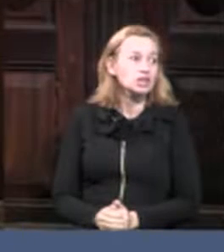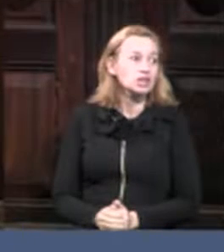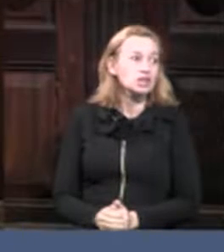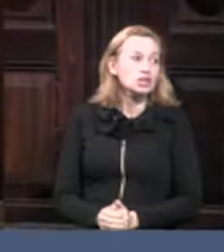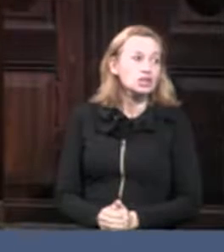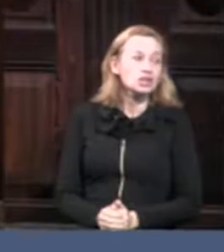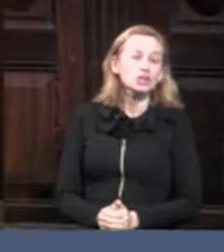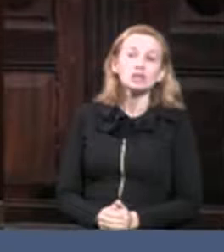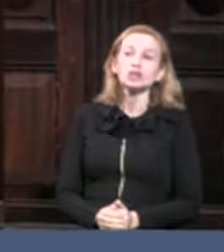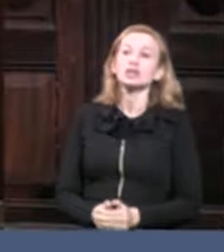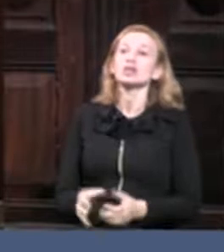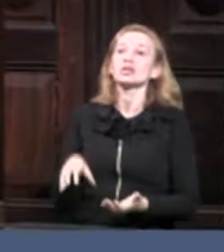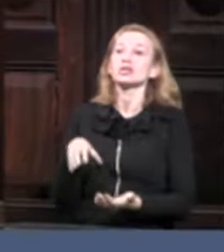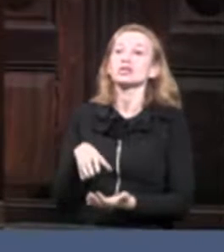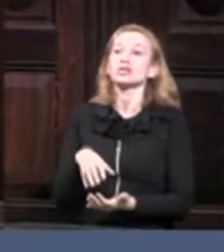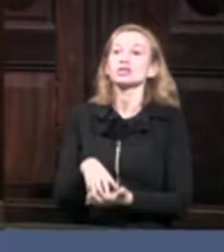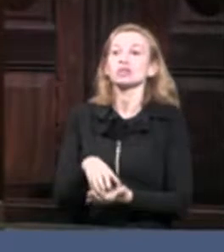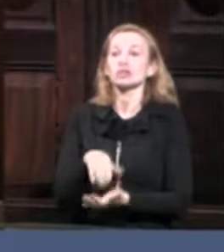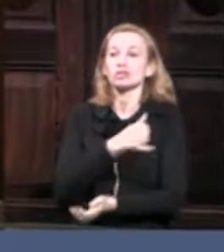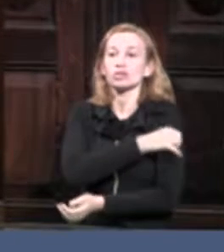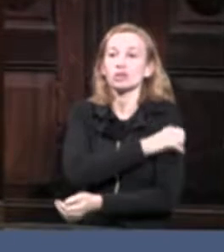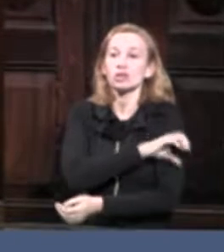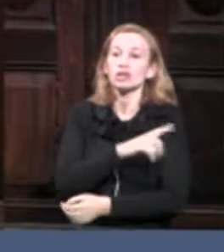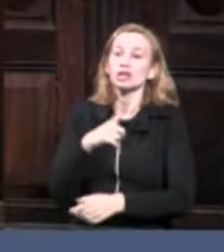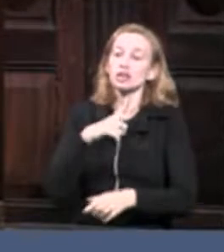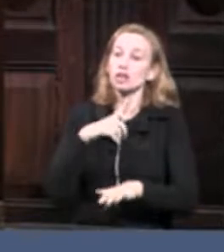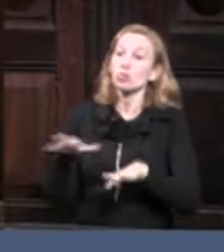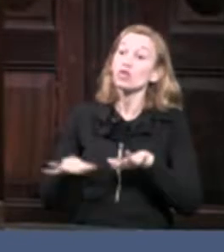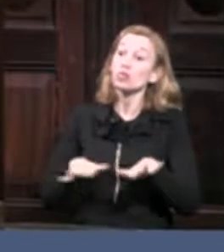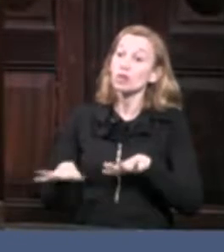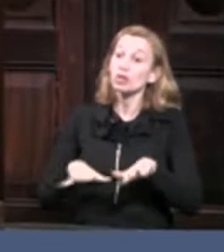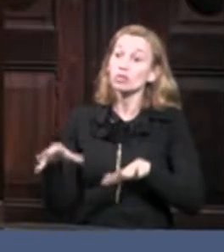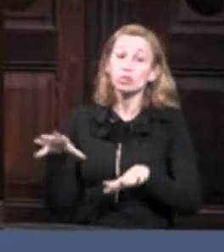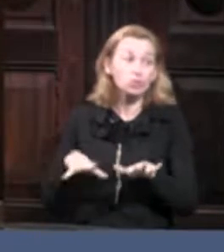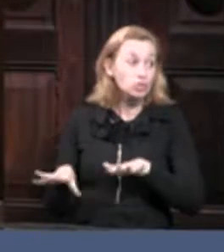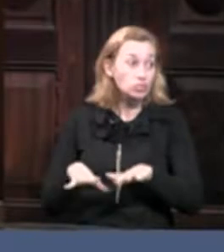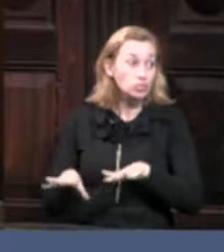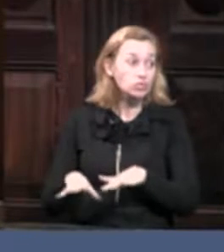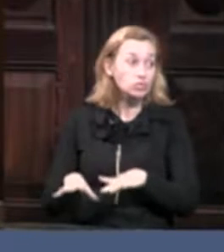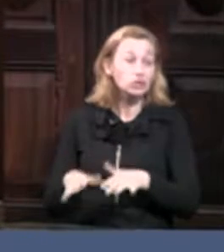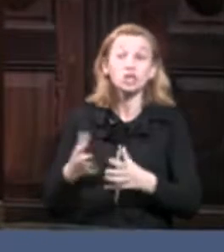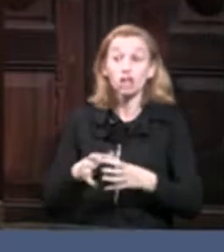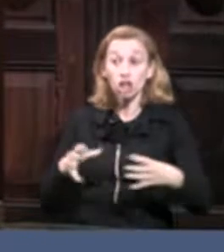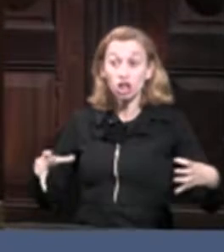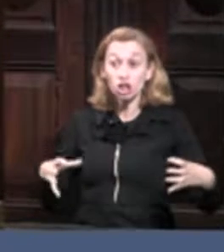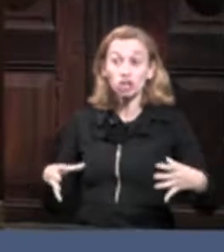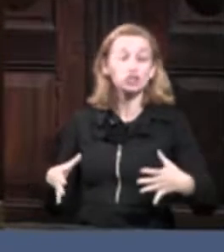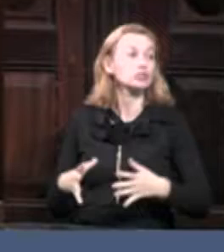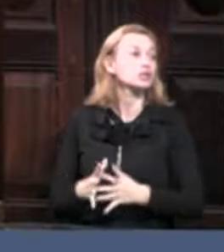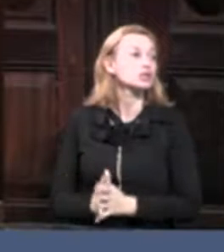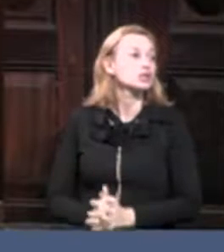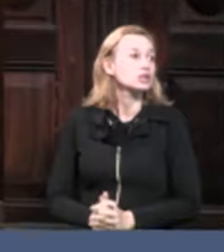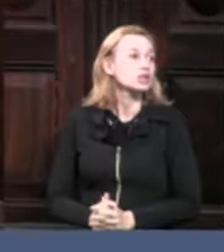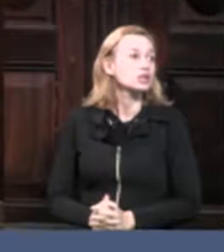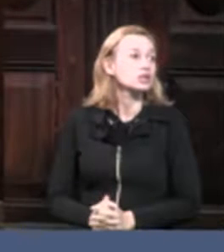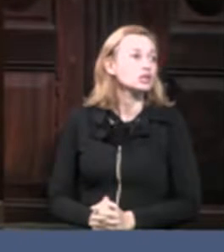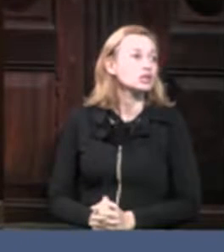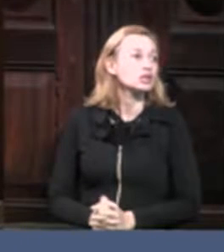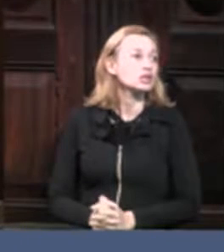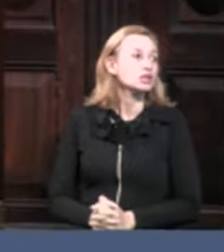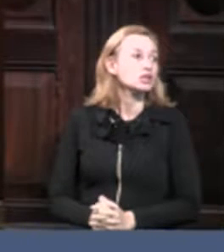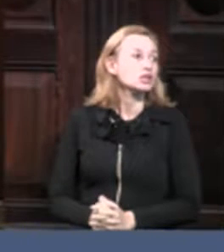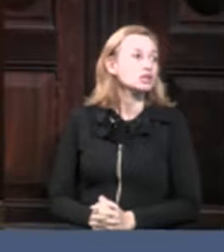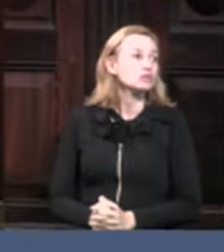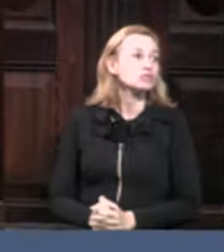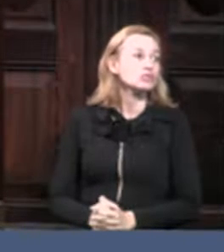do estado do Rio de Janeiro tem um movimento pendular do conjunto de suas cidades direcionado